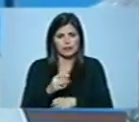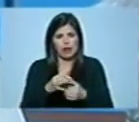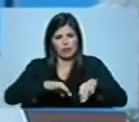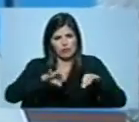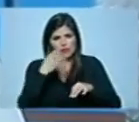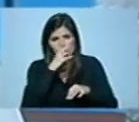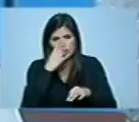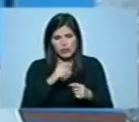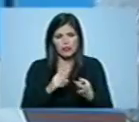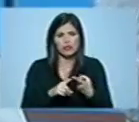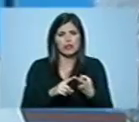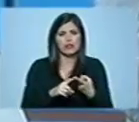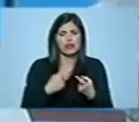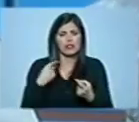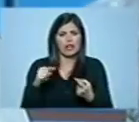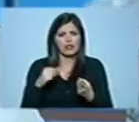uma amostra daquelas.